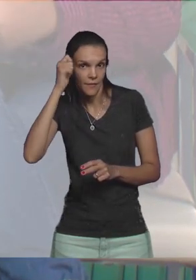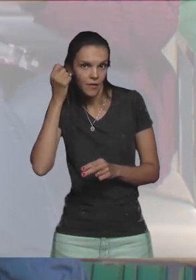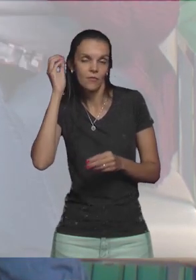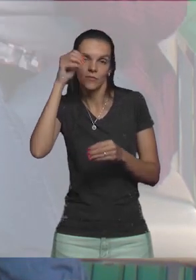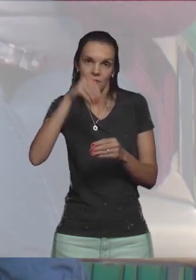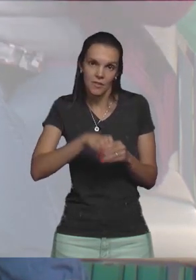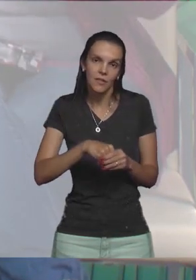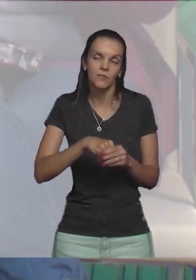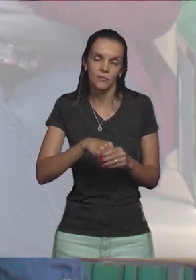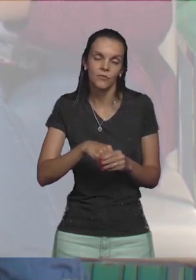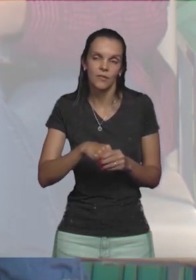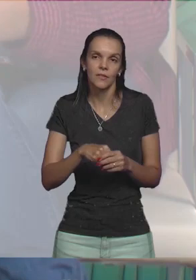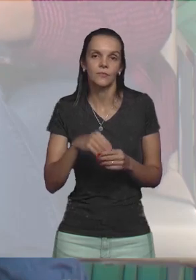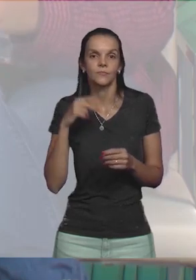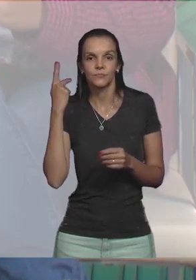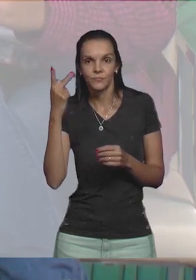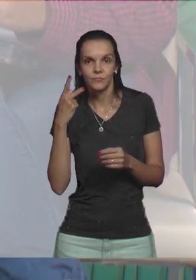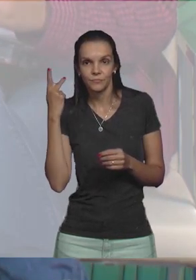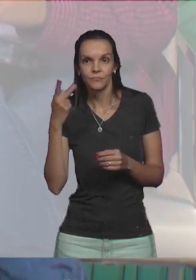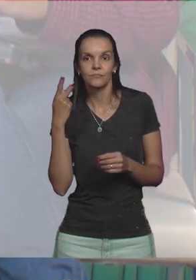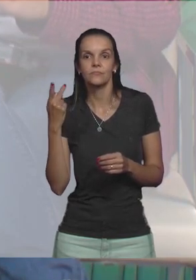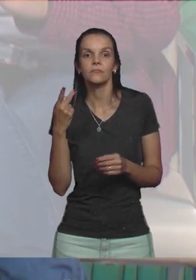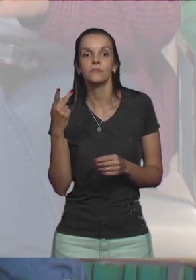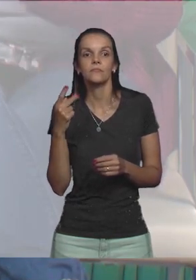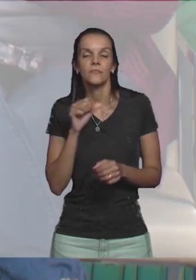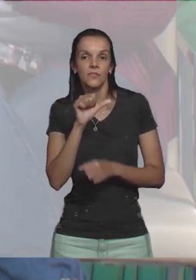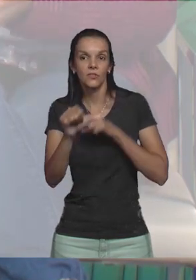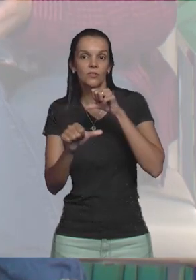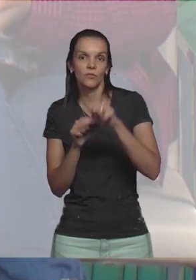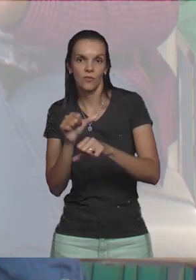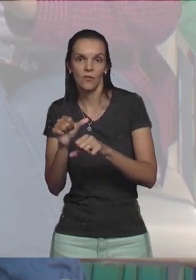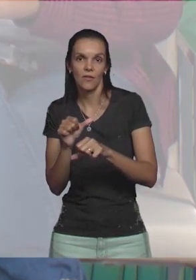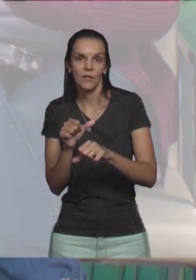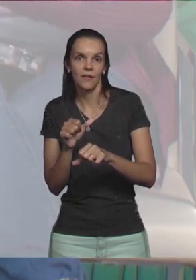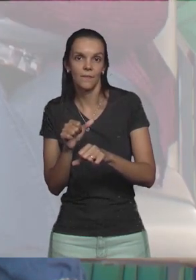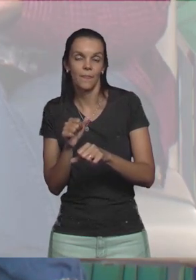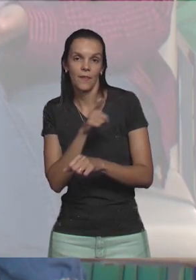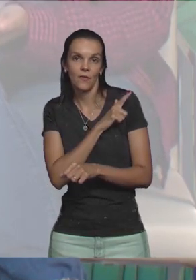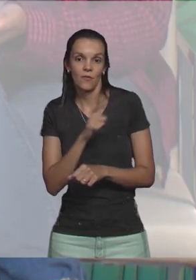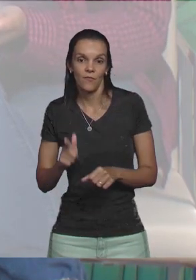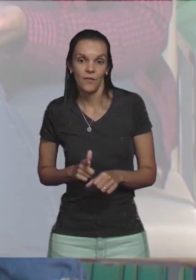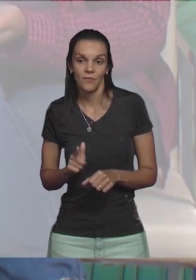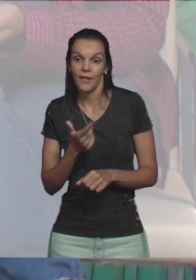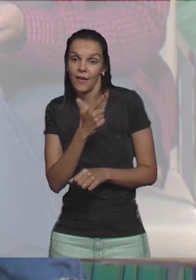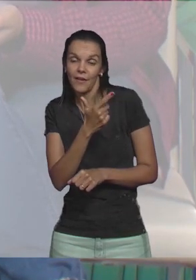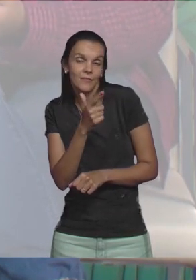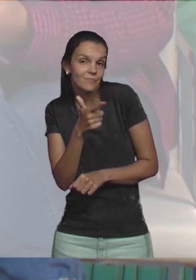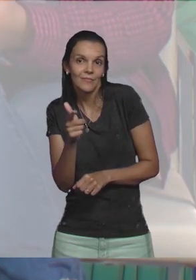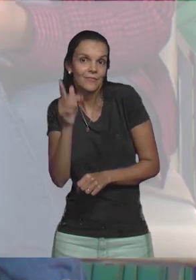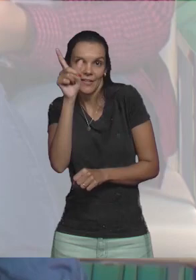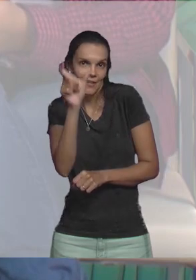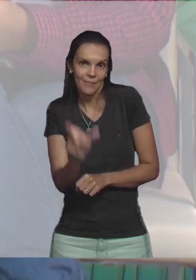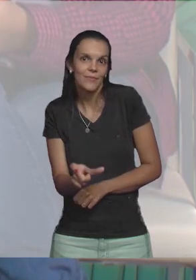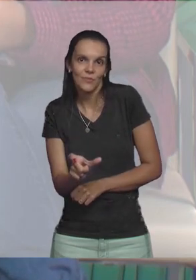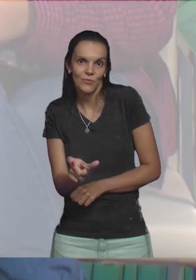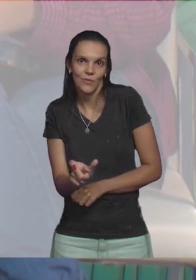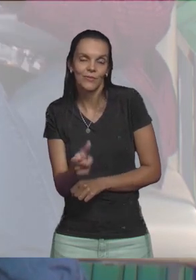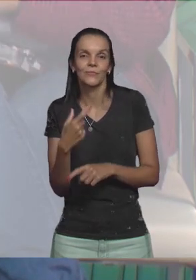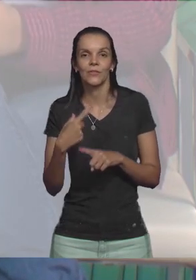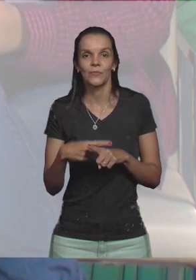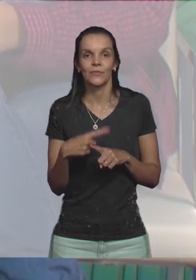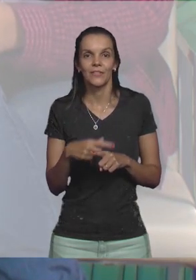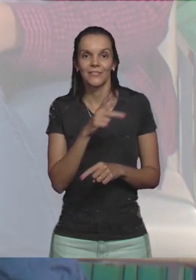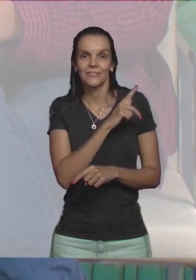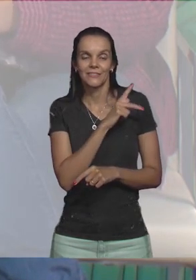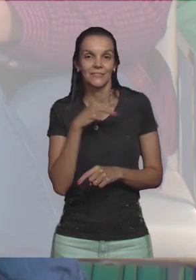públicas autoafirmativas dentro dessa lógica. E aí a gente muda de governo e de repente a gente não tem mais aquela pessoa. Isso é um sério problema, porque